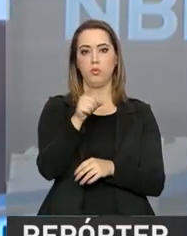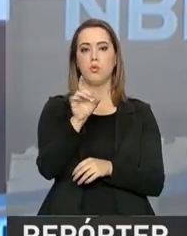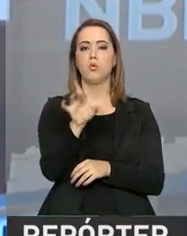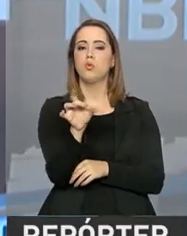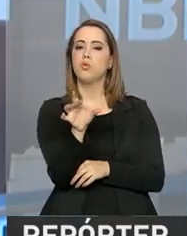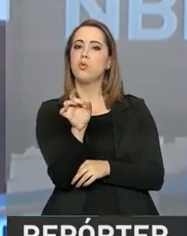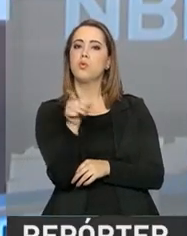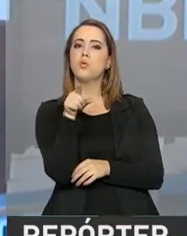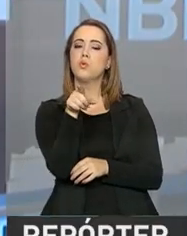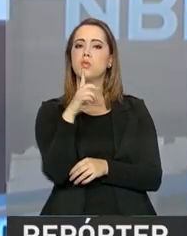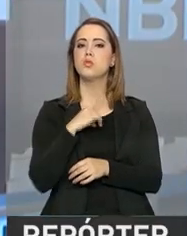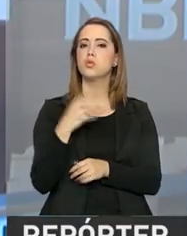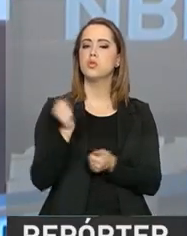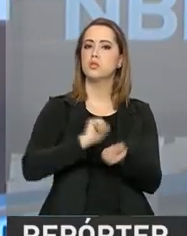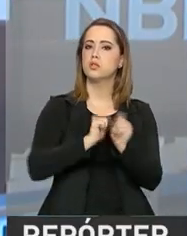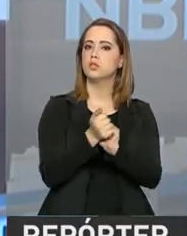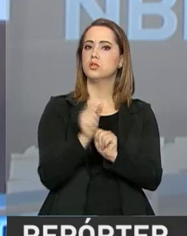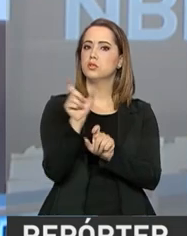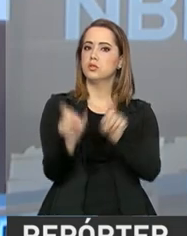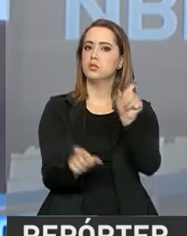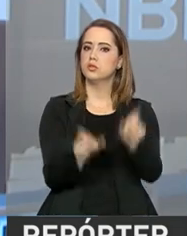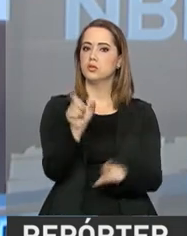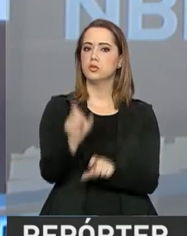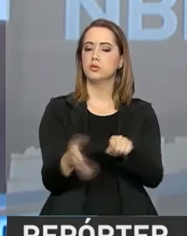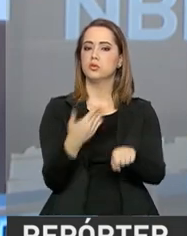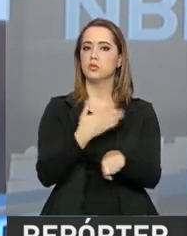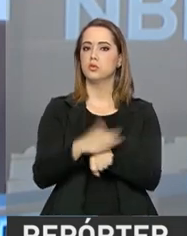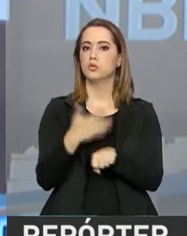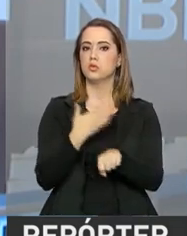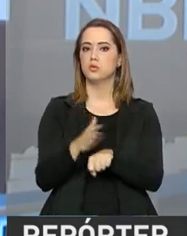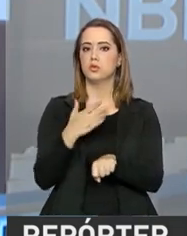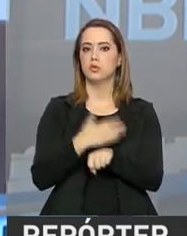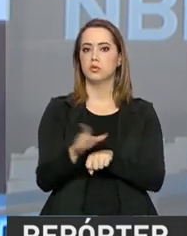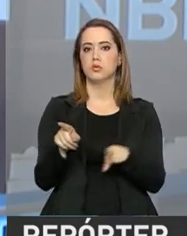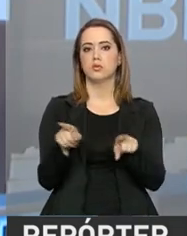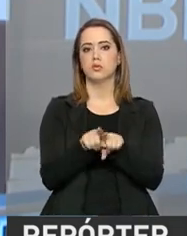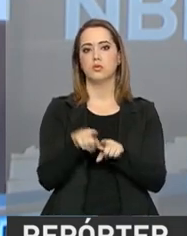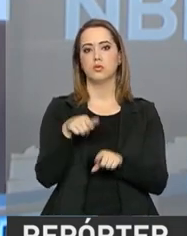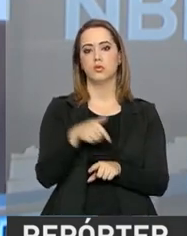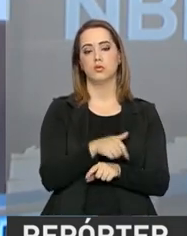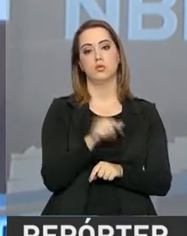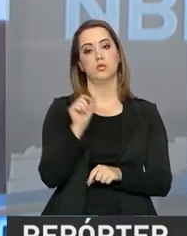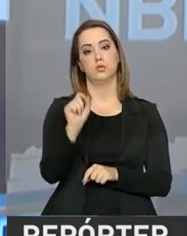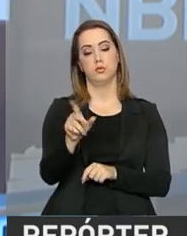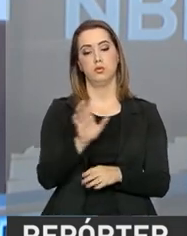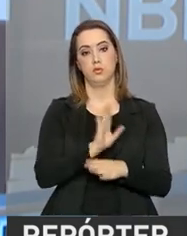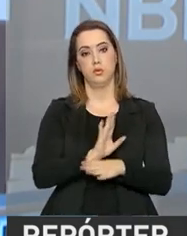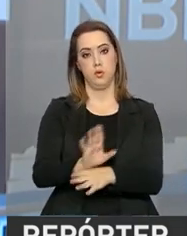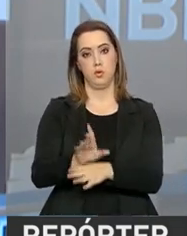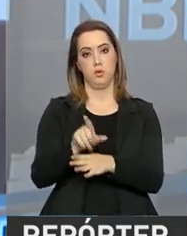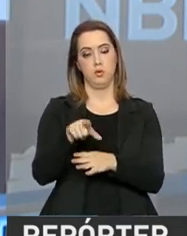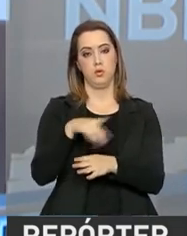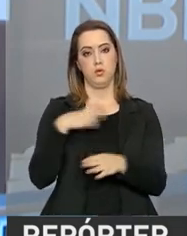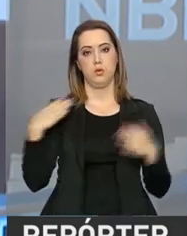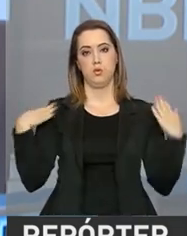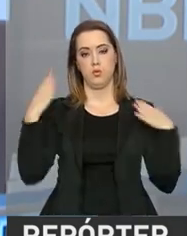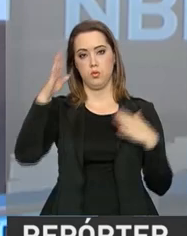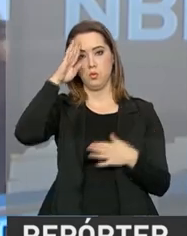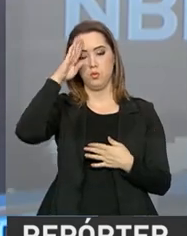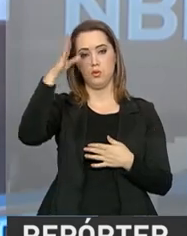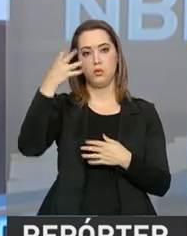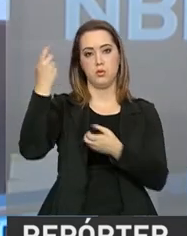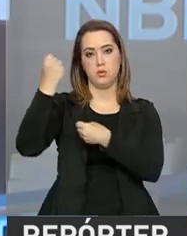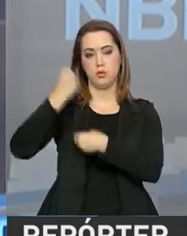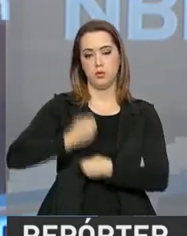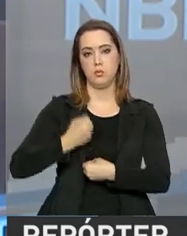só os esportistas de alto rendimento que contam com o apoio do Exército, da Marinha e também da Aeronáutica. 21